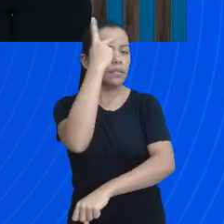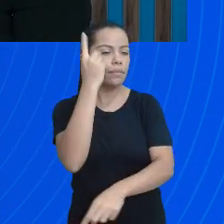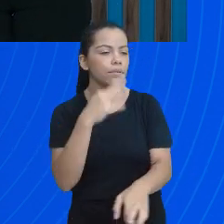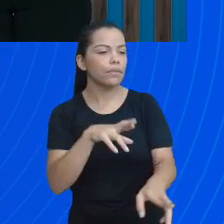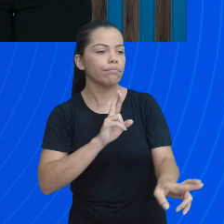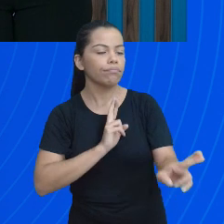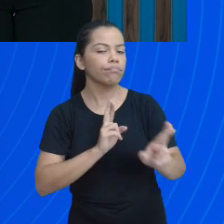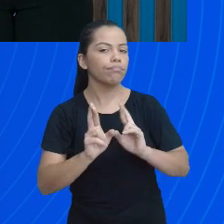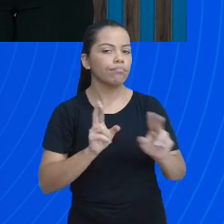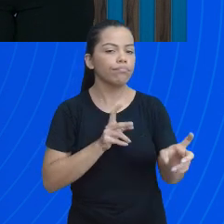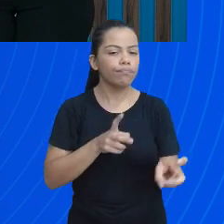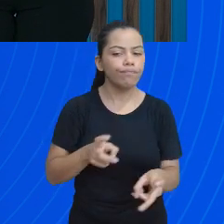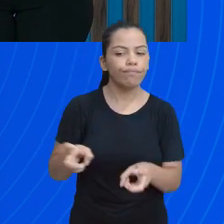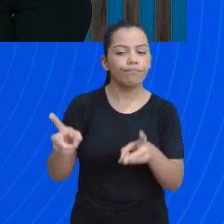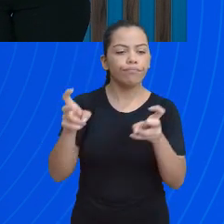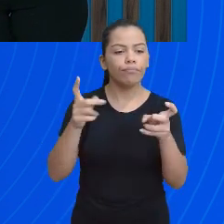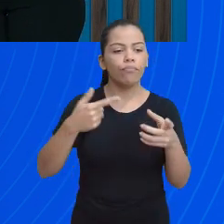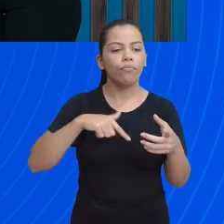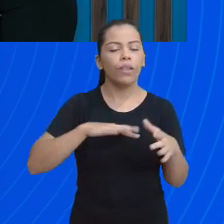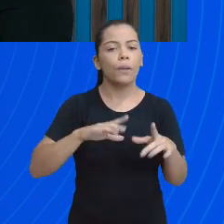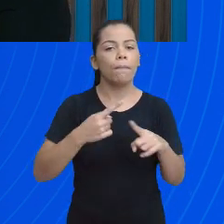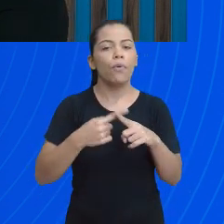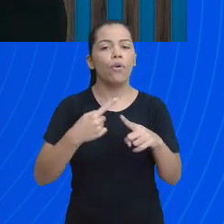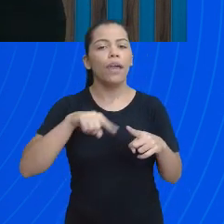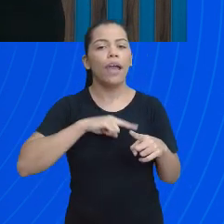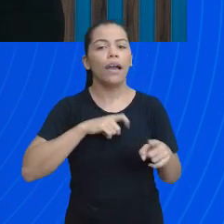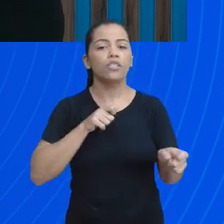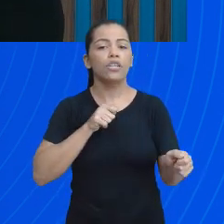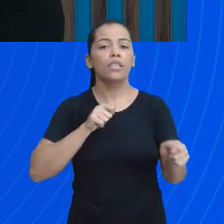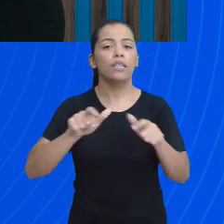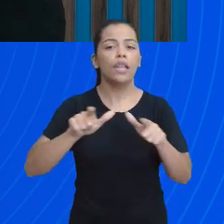trabalha diretamente com estudantes que estão no espectro